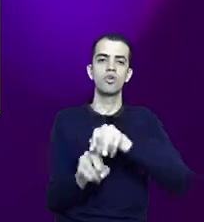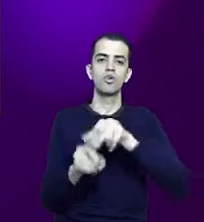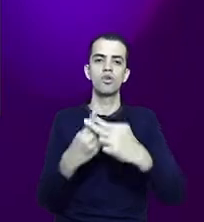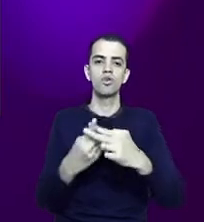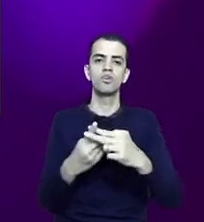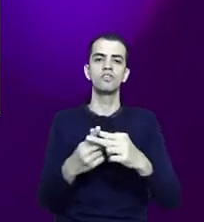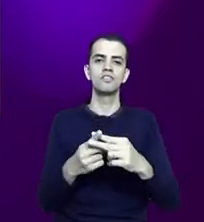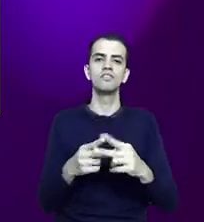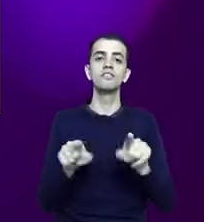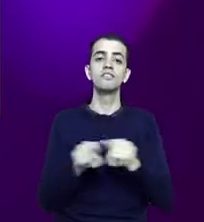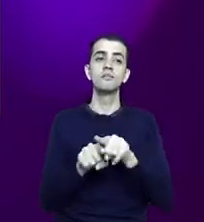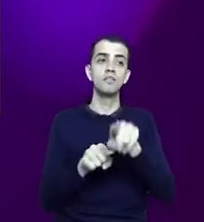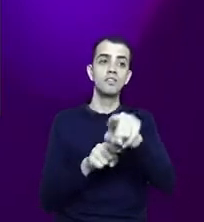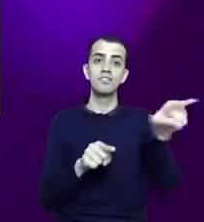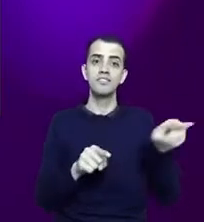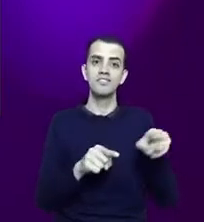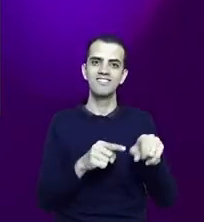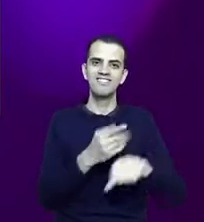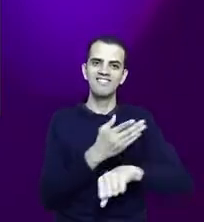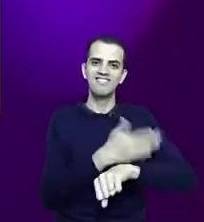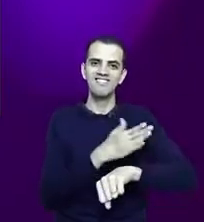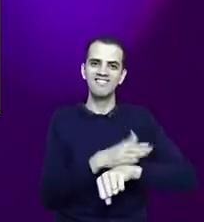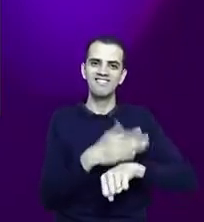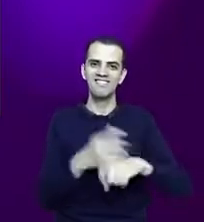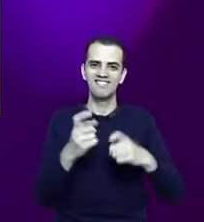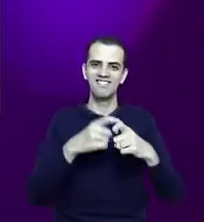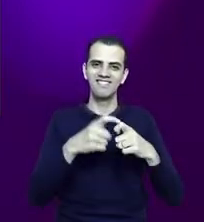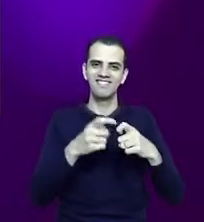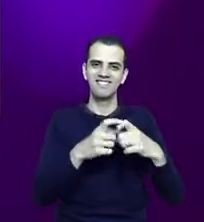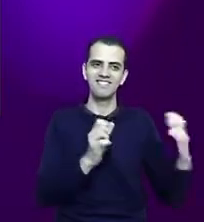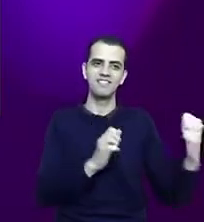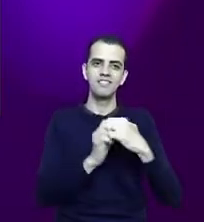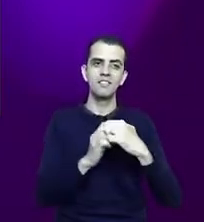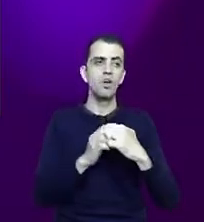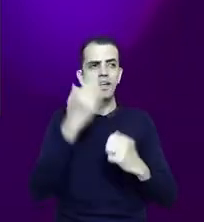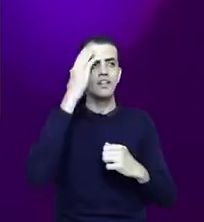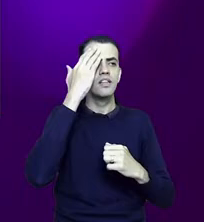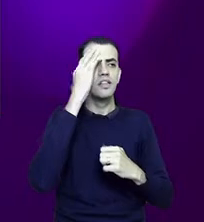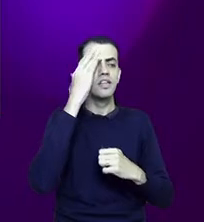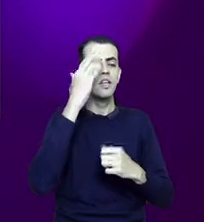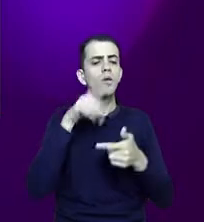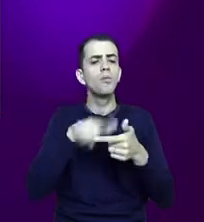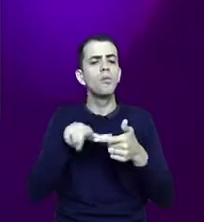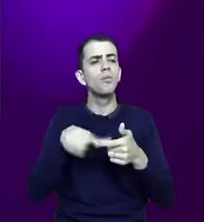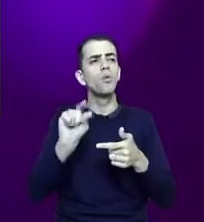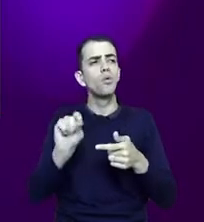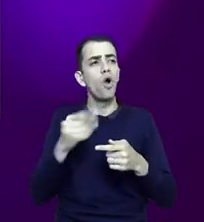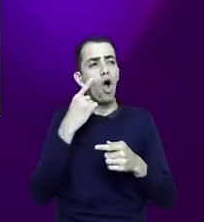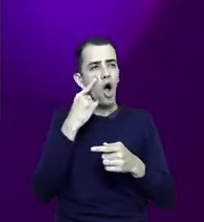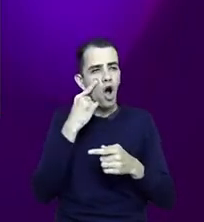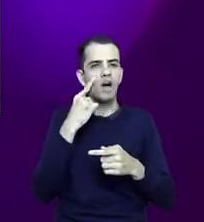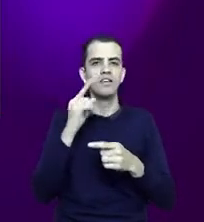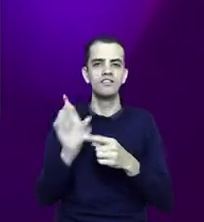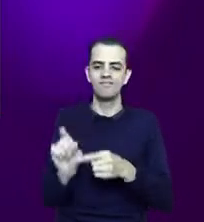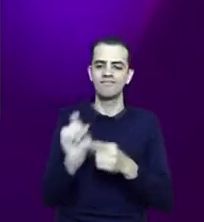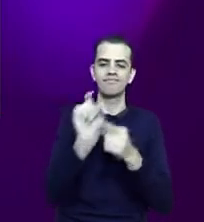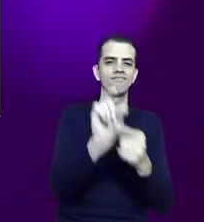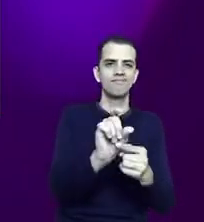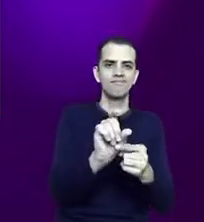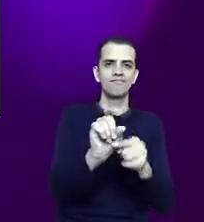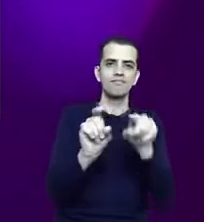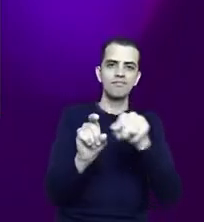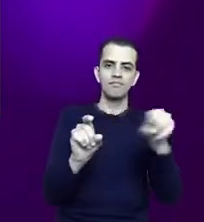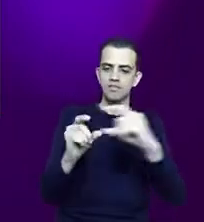nossos residentes no entendimento das deformidades, já que a gente consegue reproduzir exatamente os cortes que